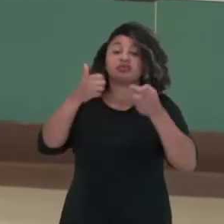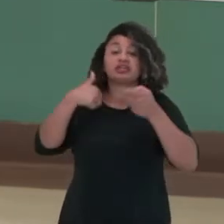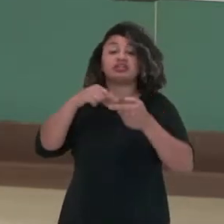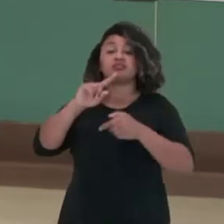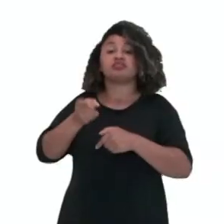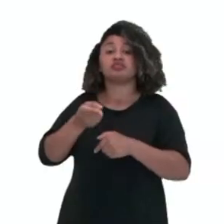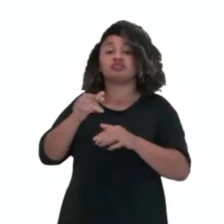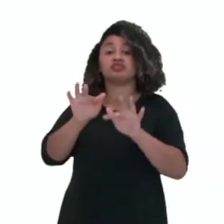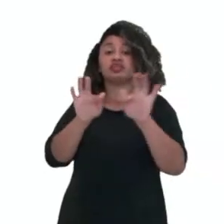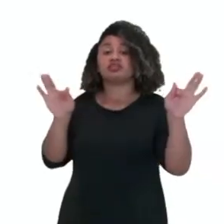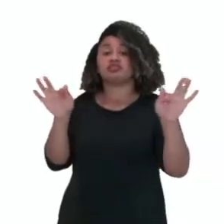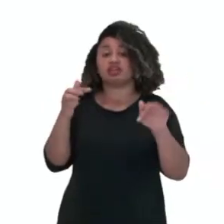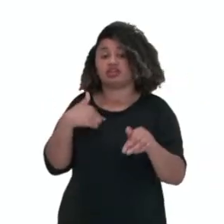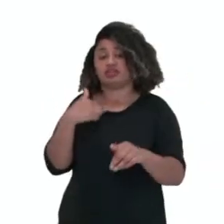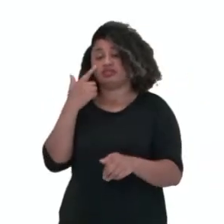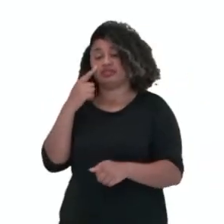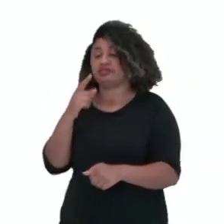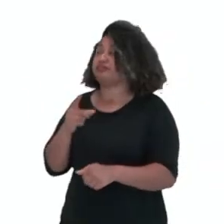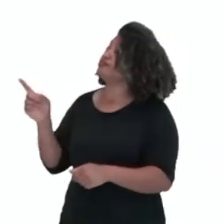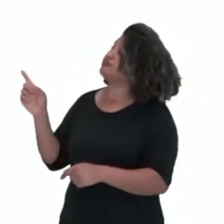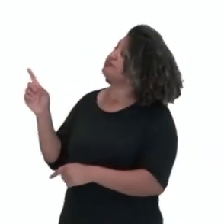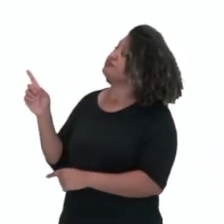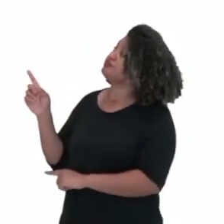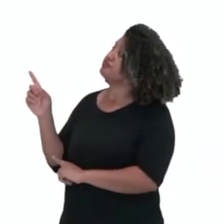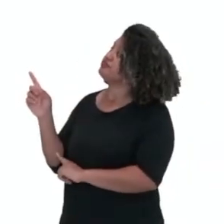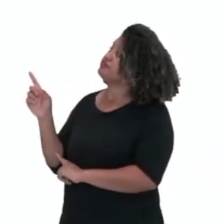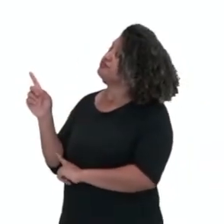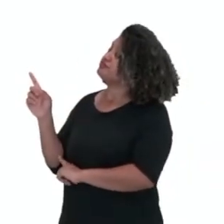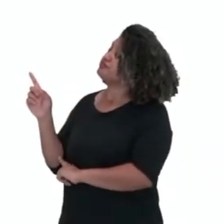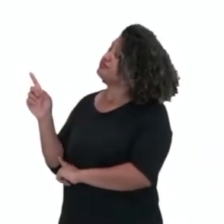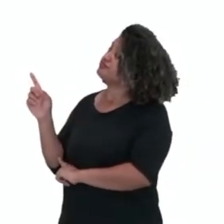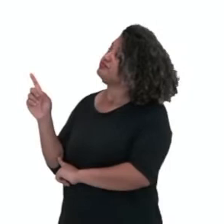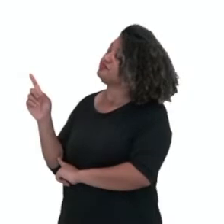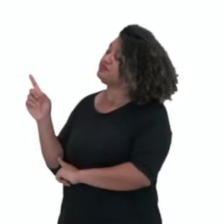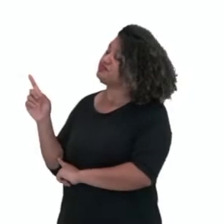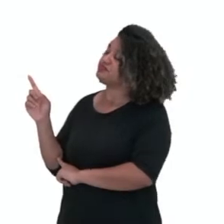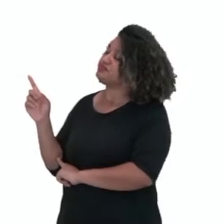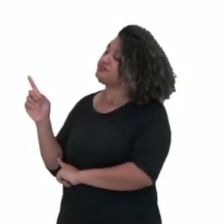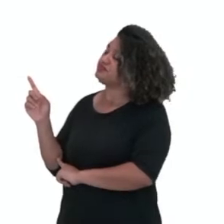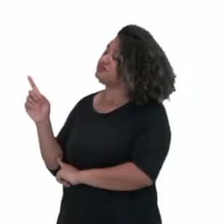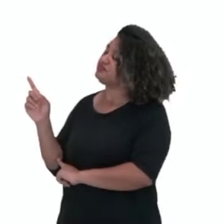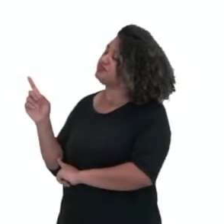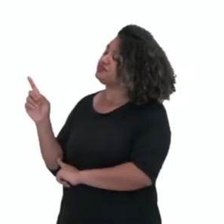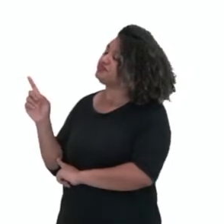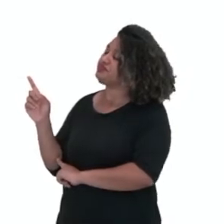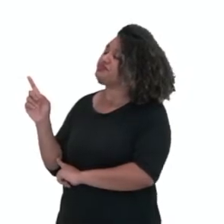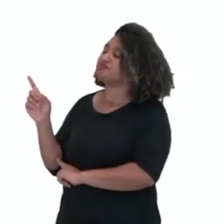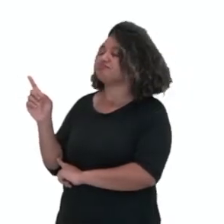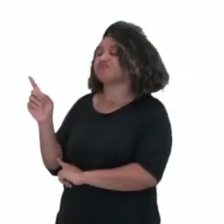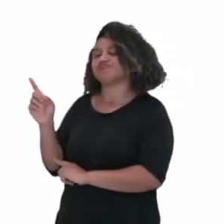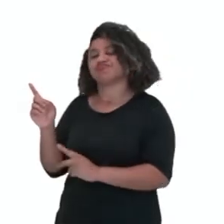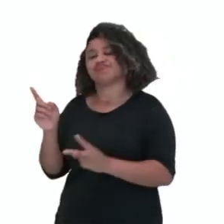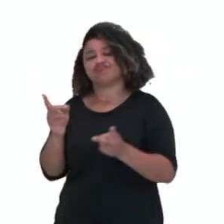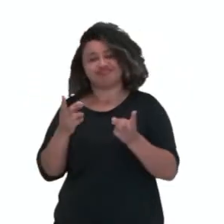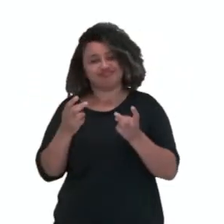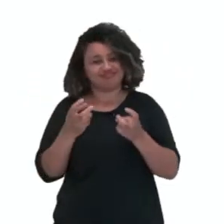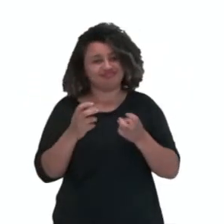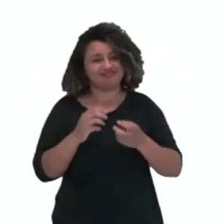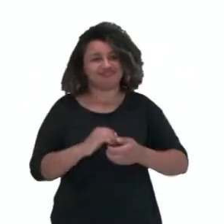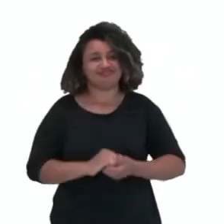vírgulas. Comprar pães, vírgula, margarina, vírgula, leite, vírgula, açúcar e queijo. Legal,